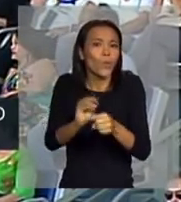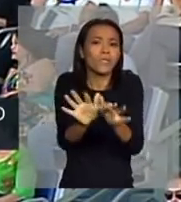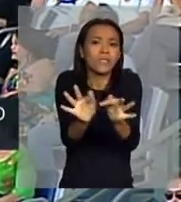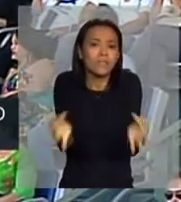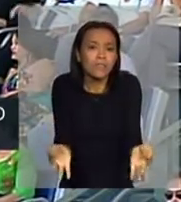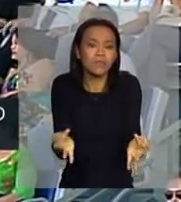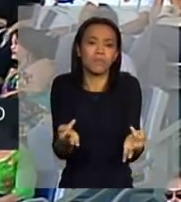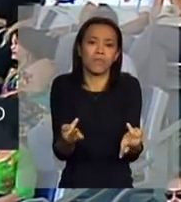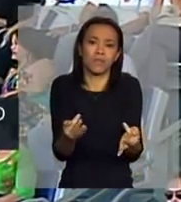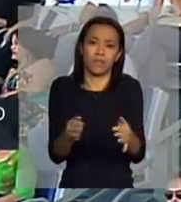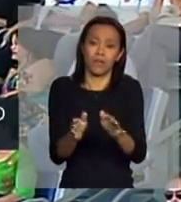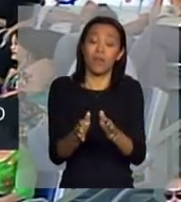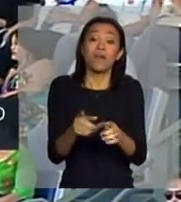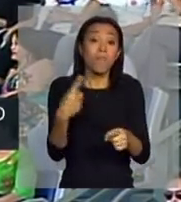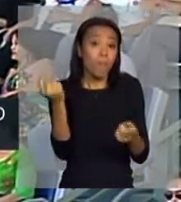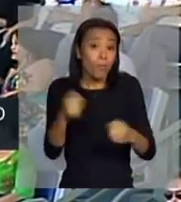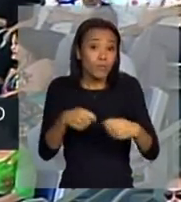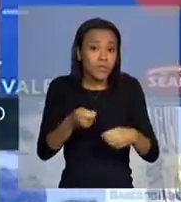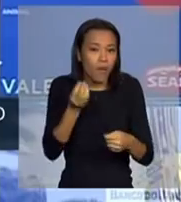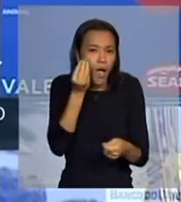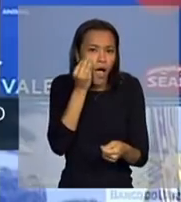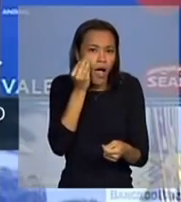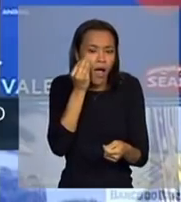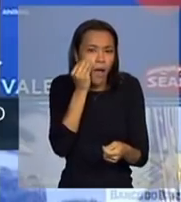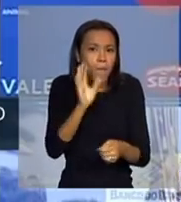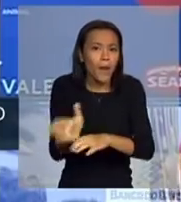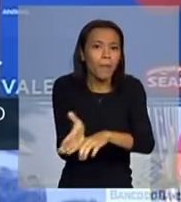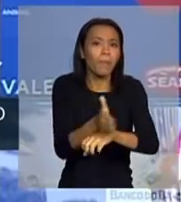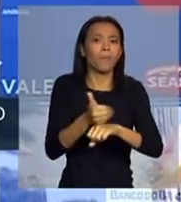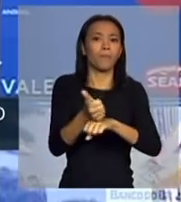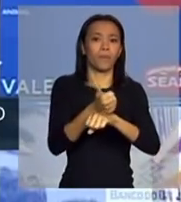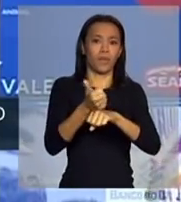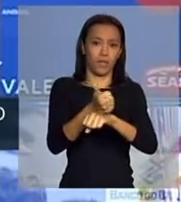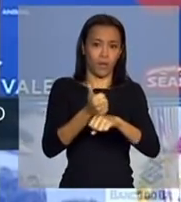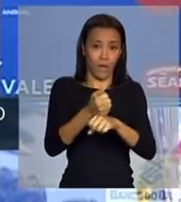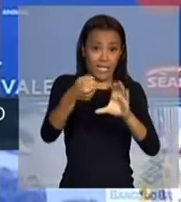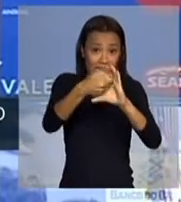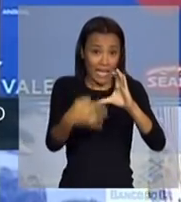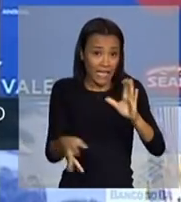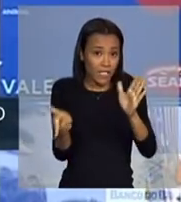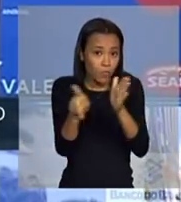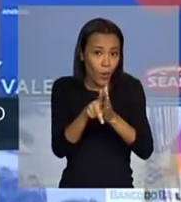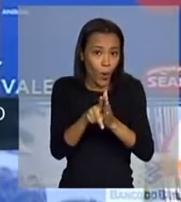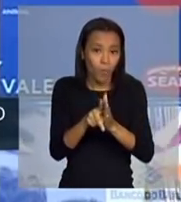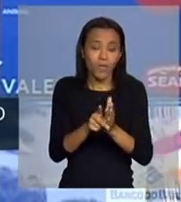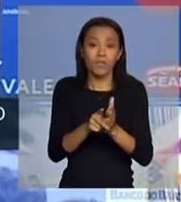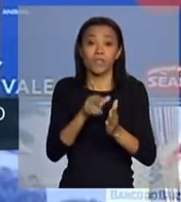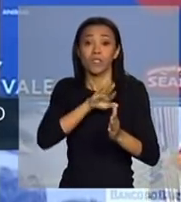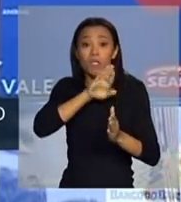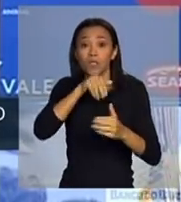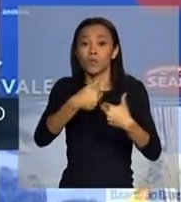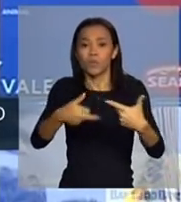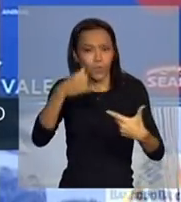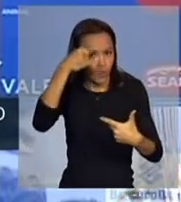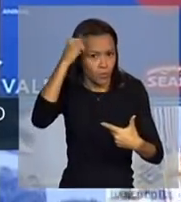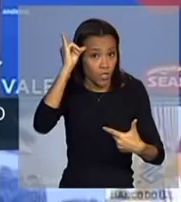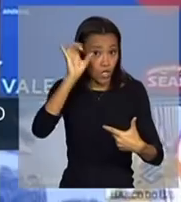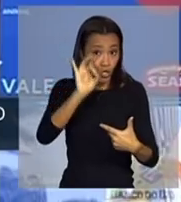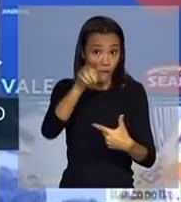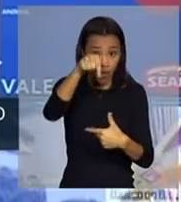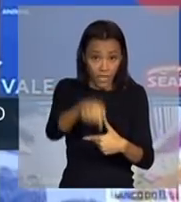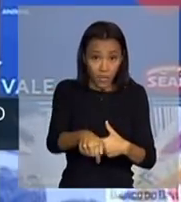registrados, com capacidade atestada para melhorar as características produtivas dos rebanhos. Somente em Minas